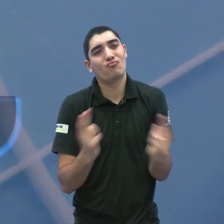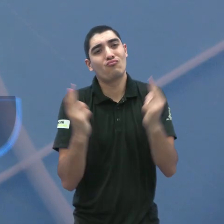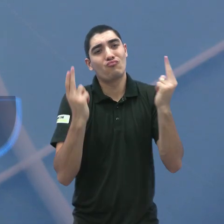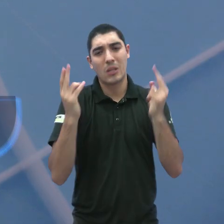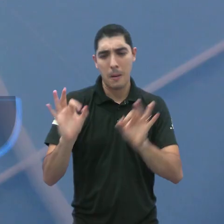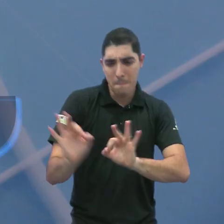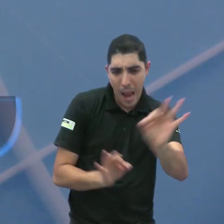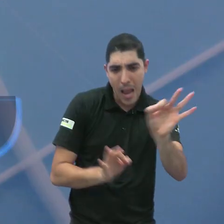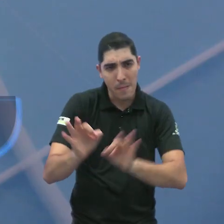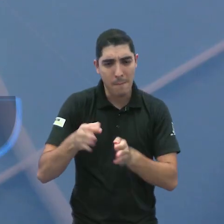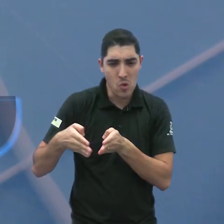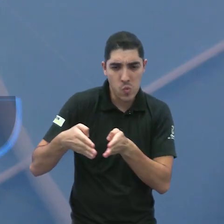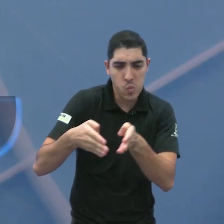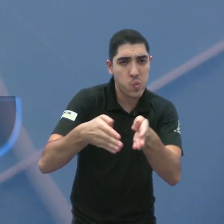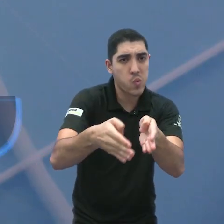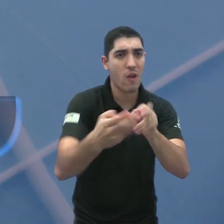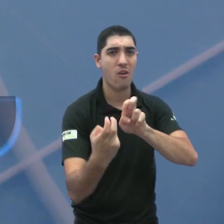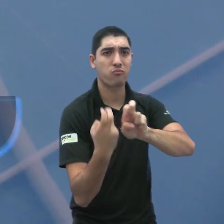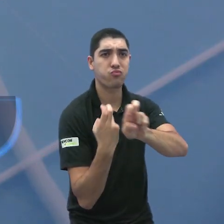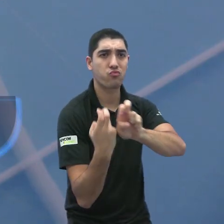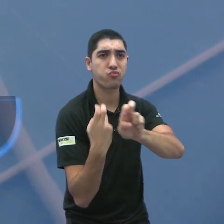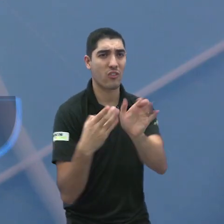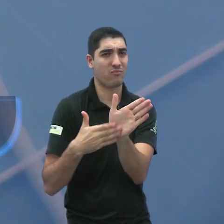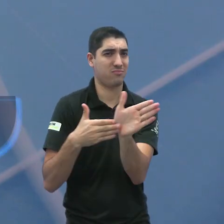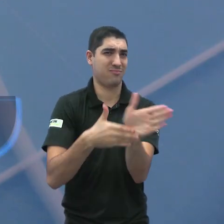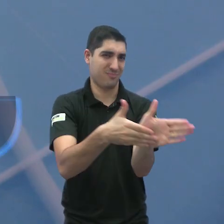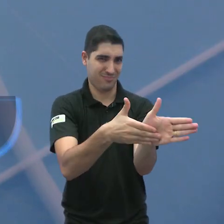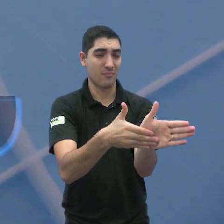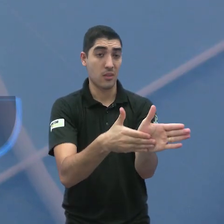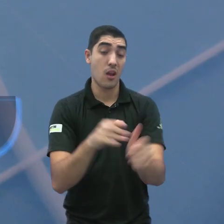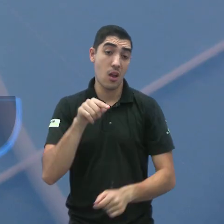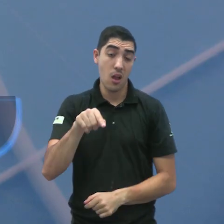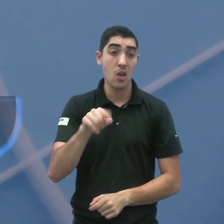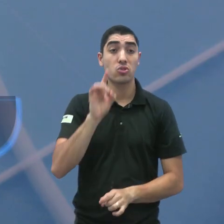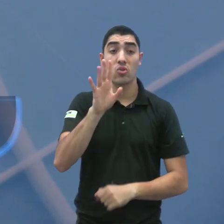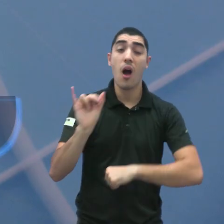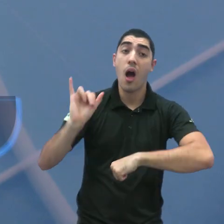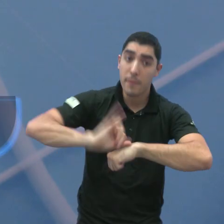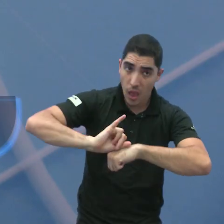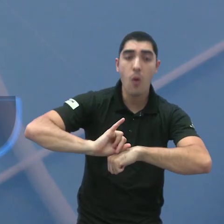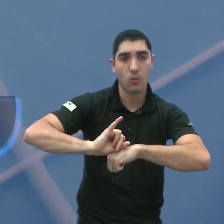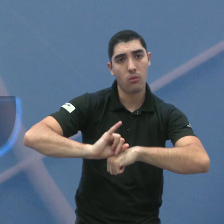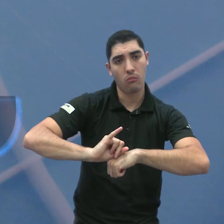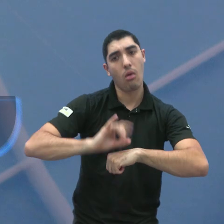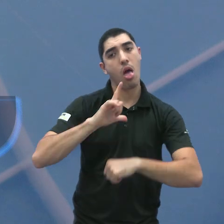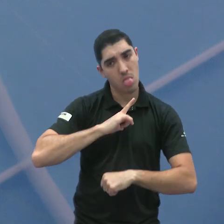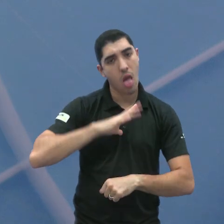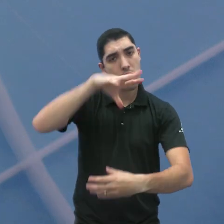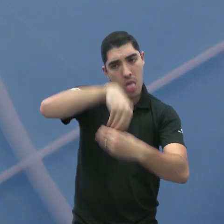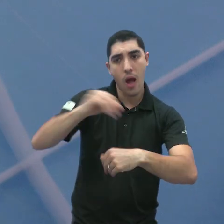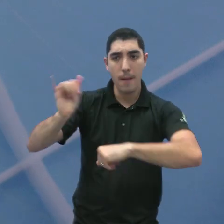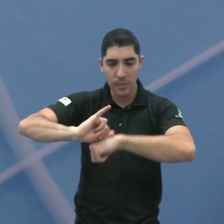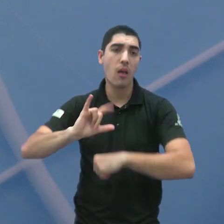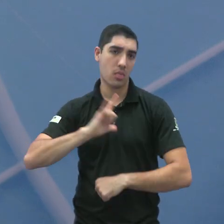do nosso país. A ferrovia, ela de passageiros, ela está concentrada nas capitais, principais capitais,